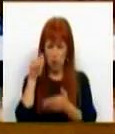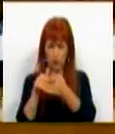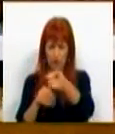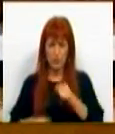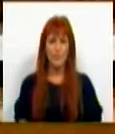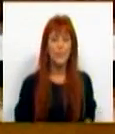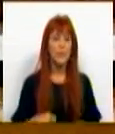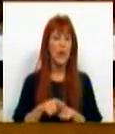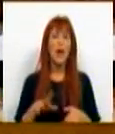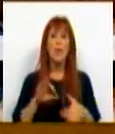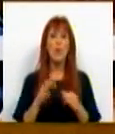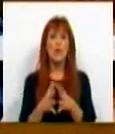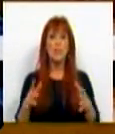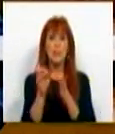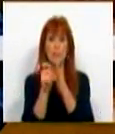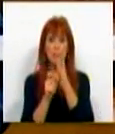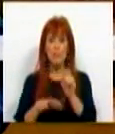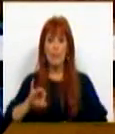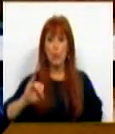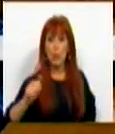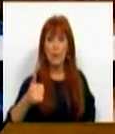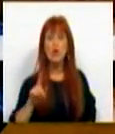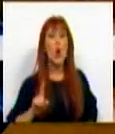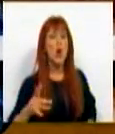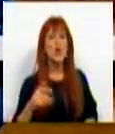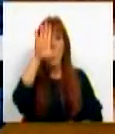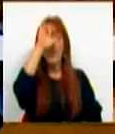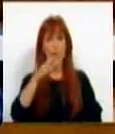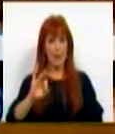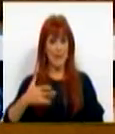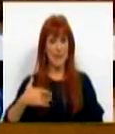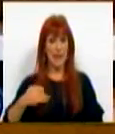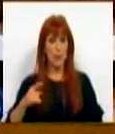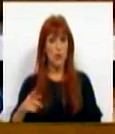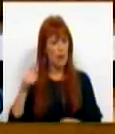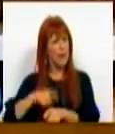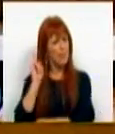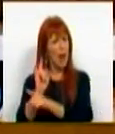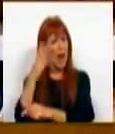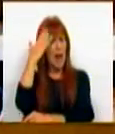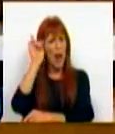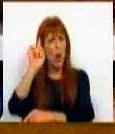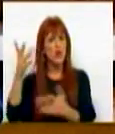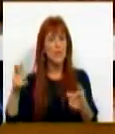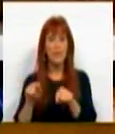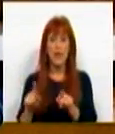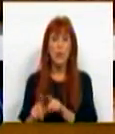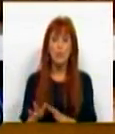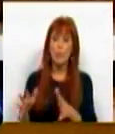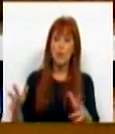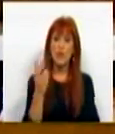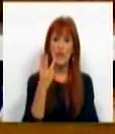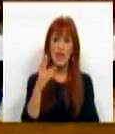resultados. Em relação ao crescimento nominal do PIB, o que o Governo PSD-CDS da altura previa era que houvesse um